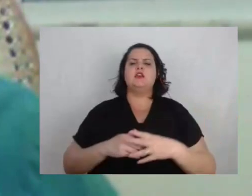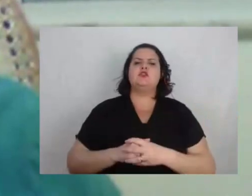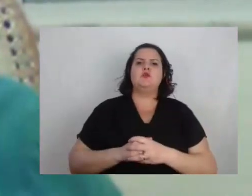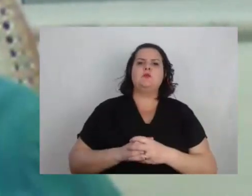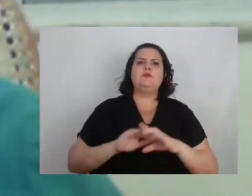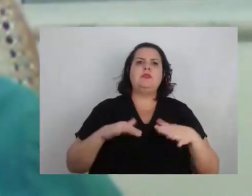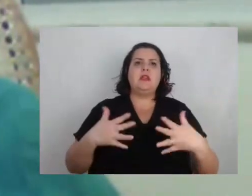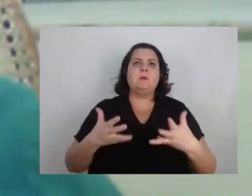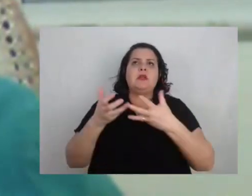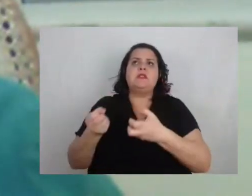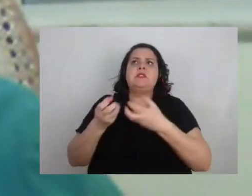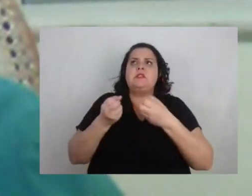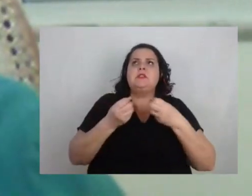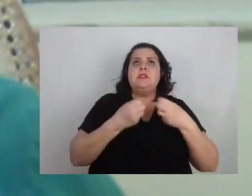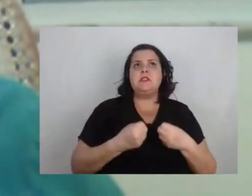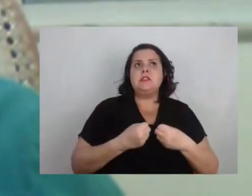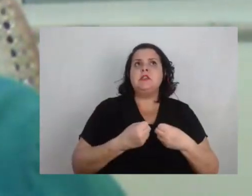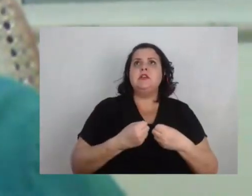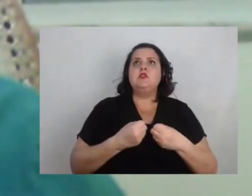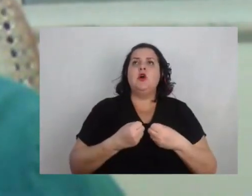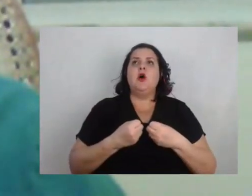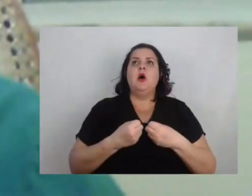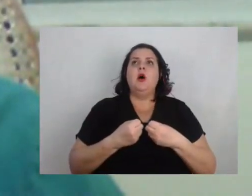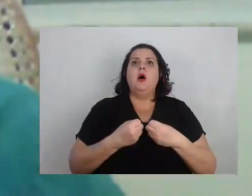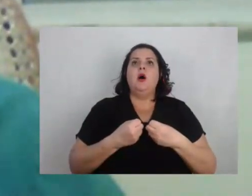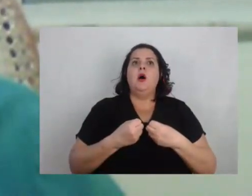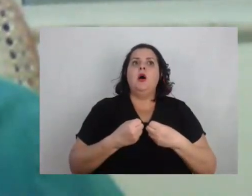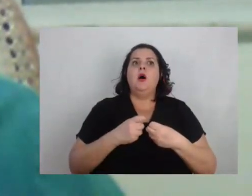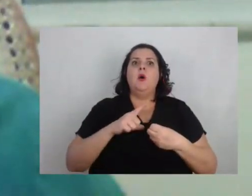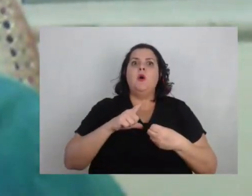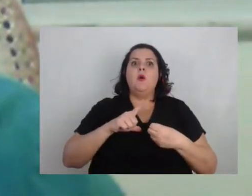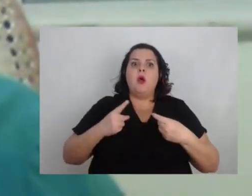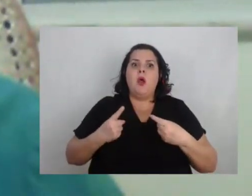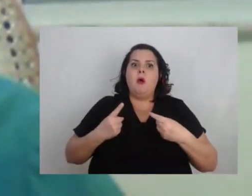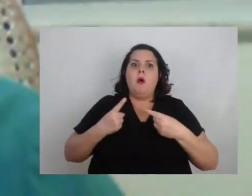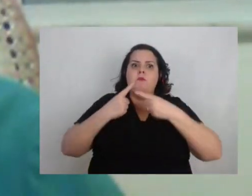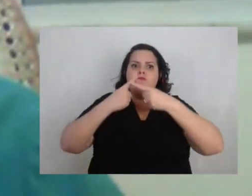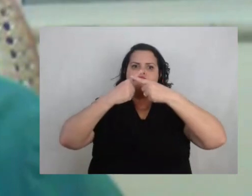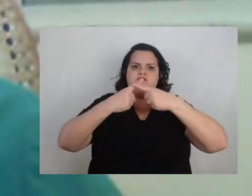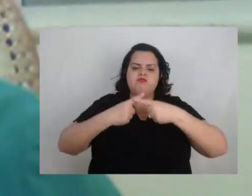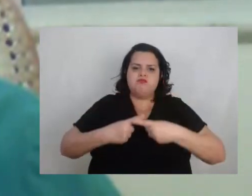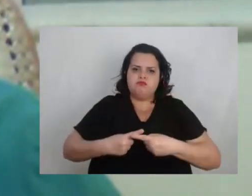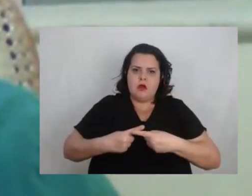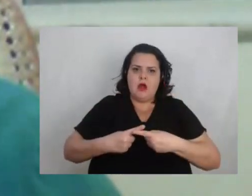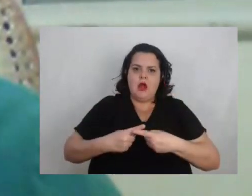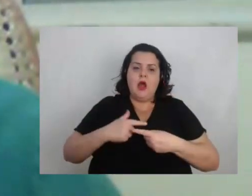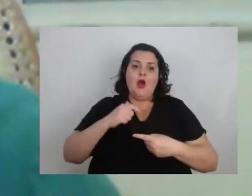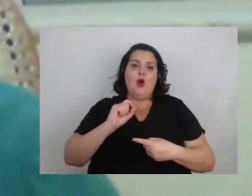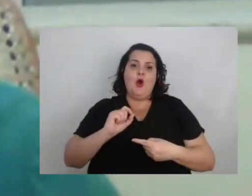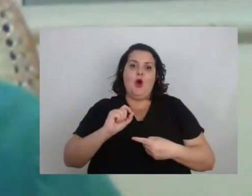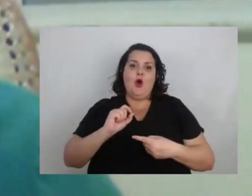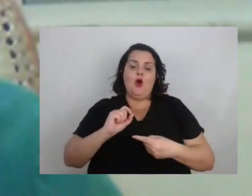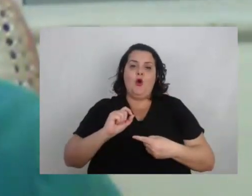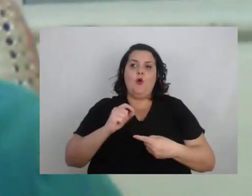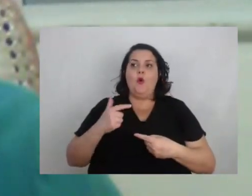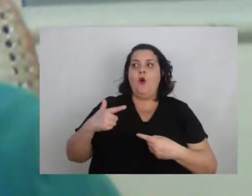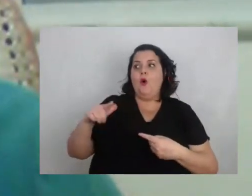aceitando, em determinadas situações, competir com editais visando o enfrentamento da